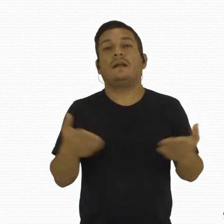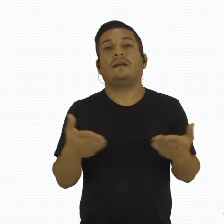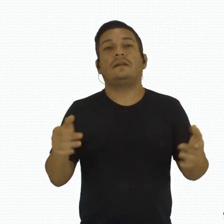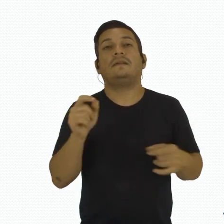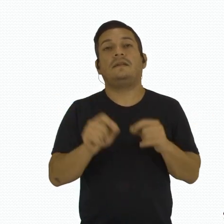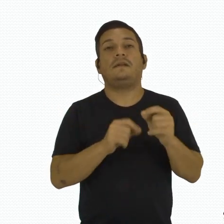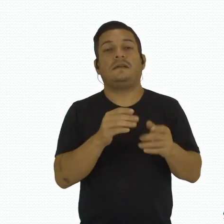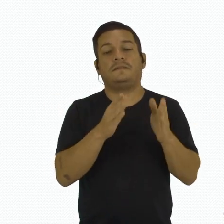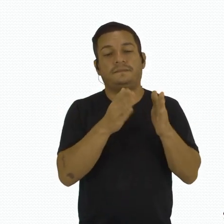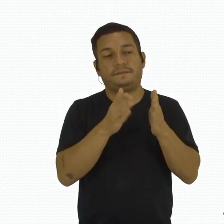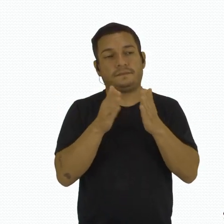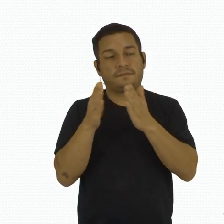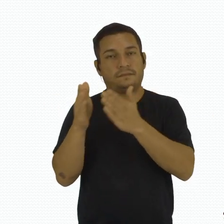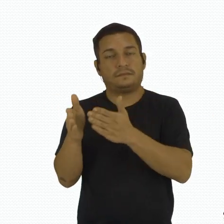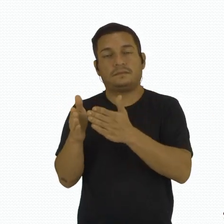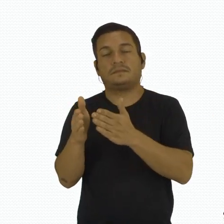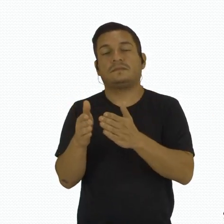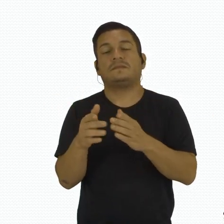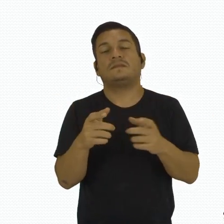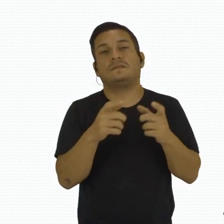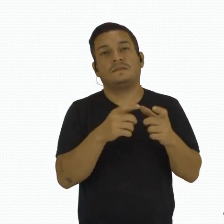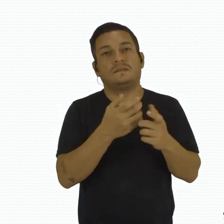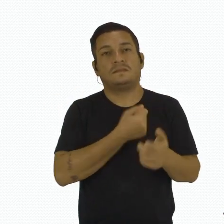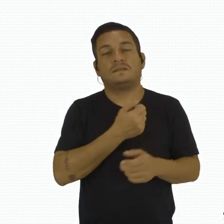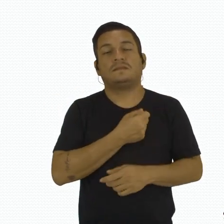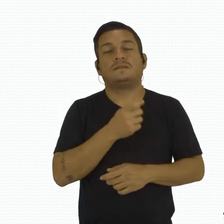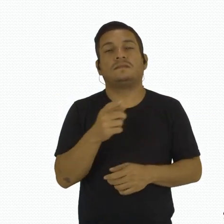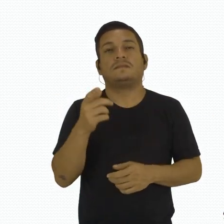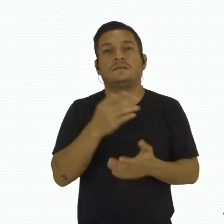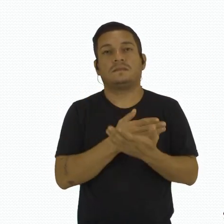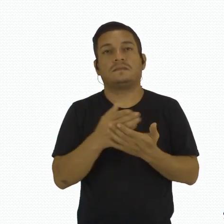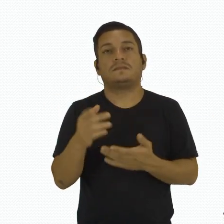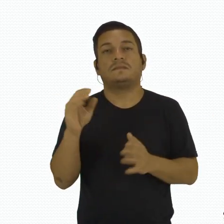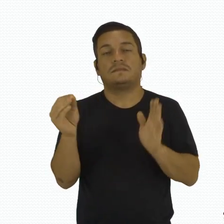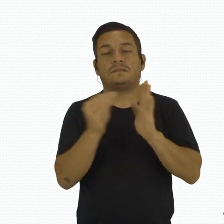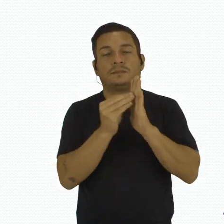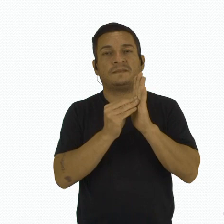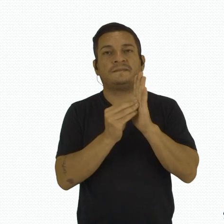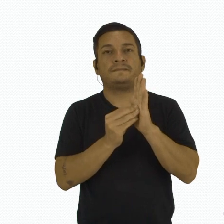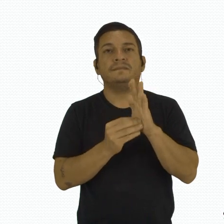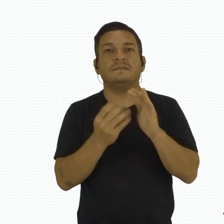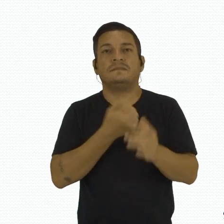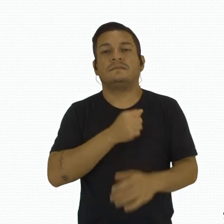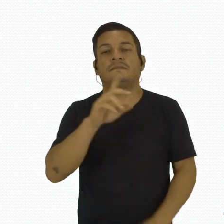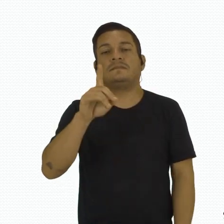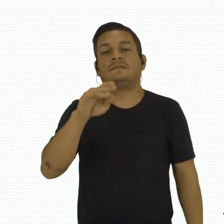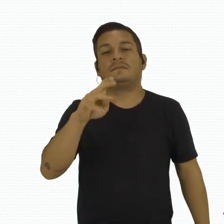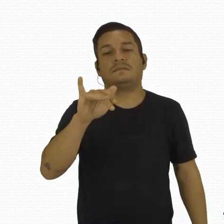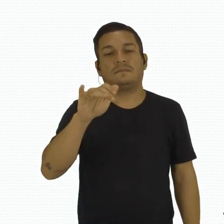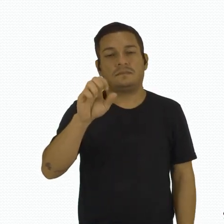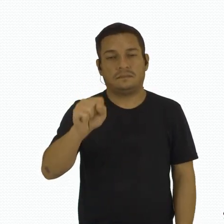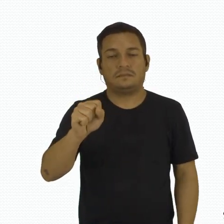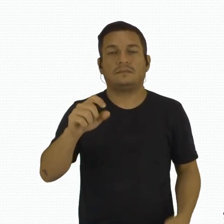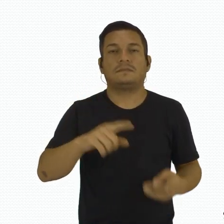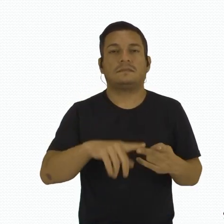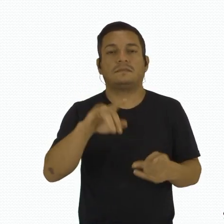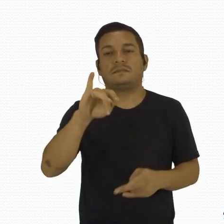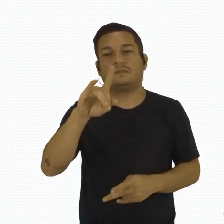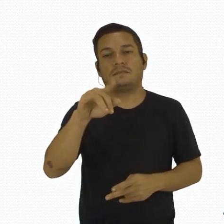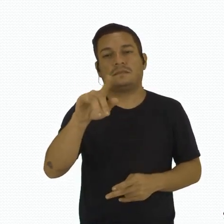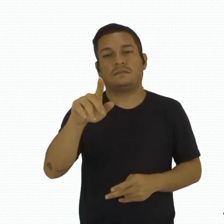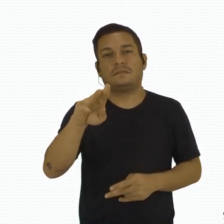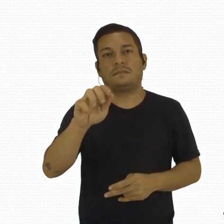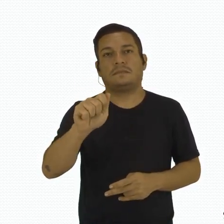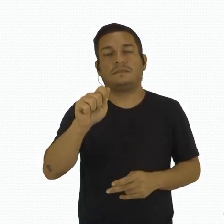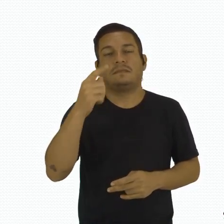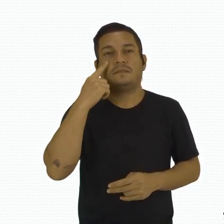os espaços entre os números inteiros, a gente começa a preencher com números decimais, finitos, dízimas periódicas. Ali,